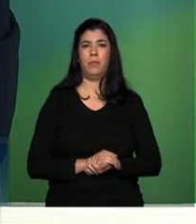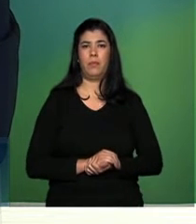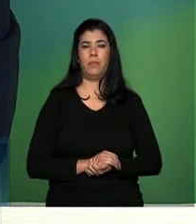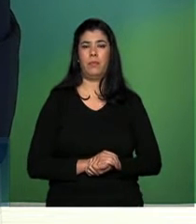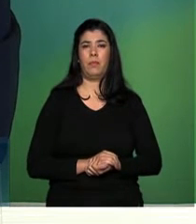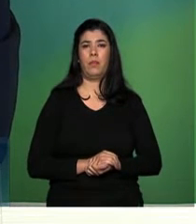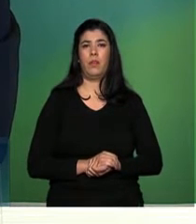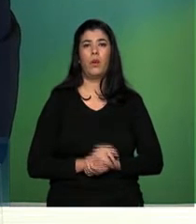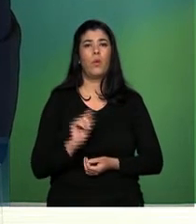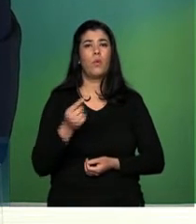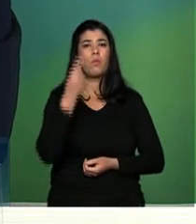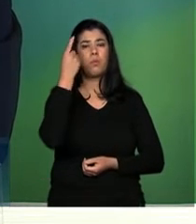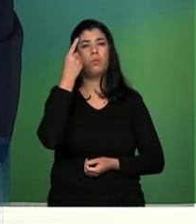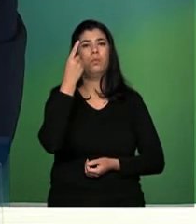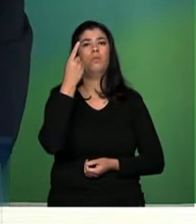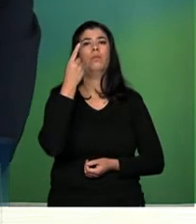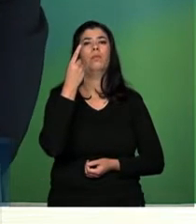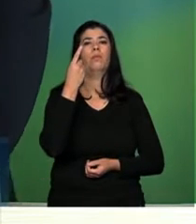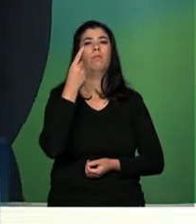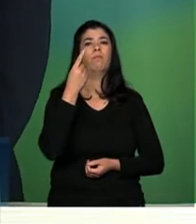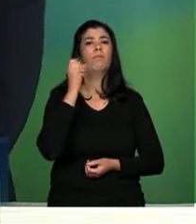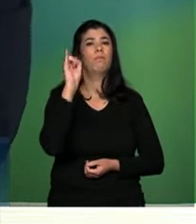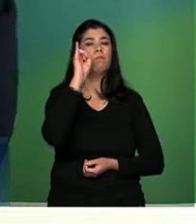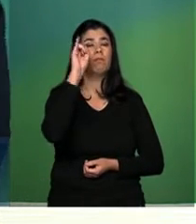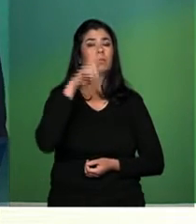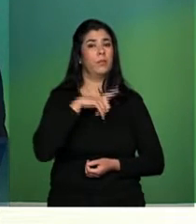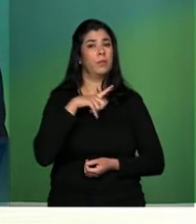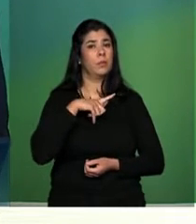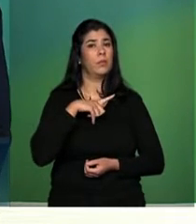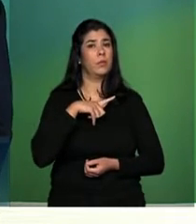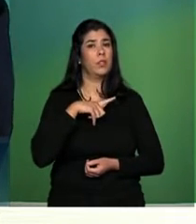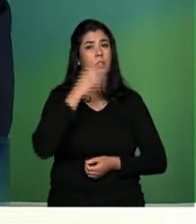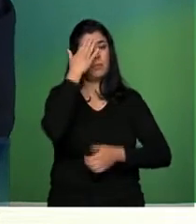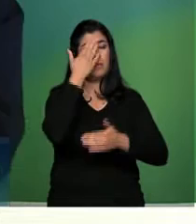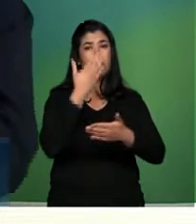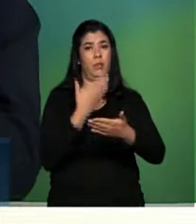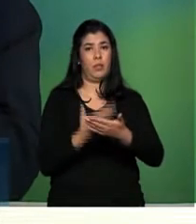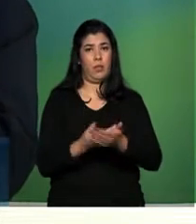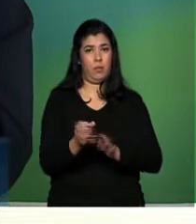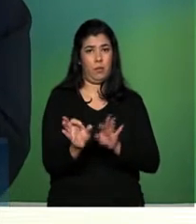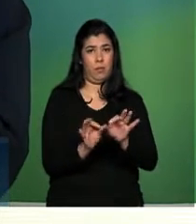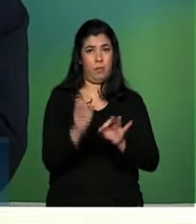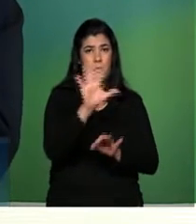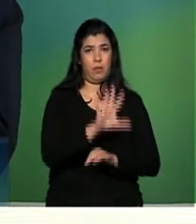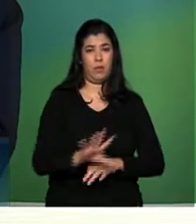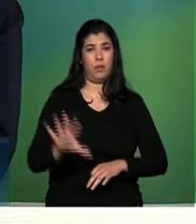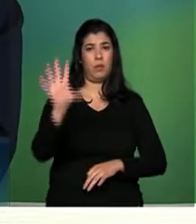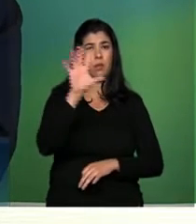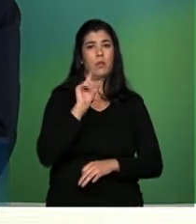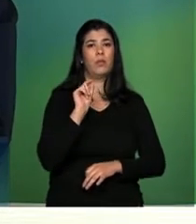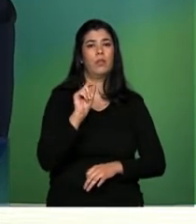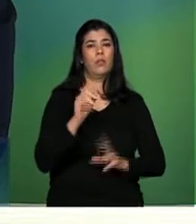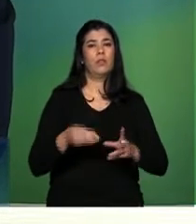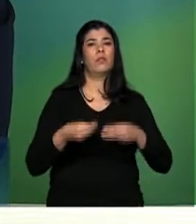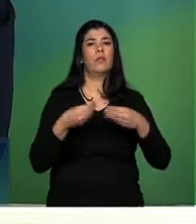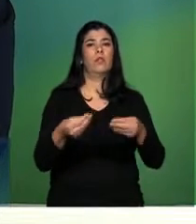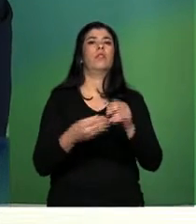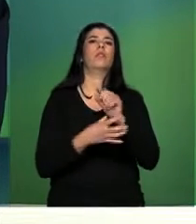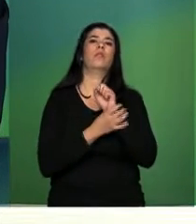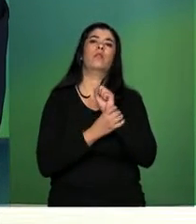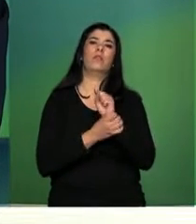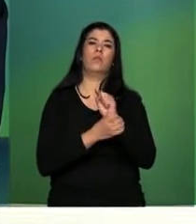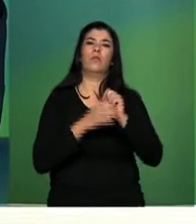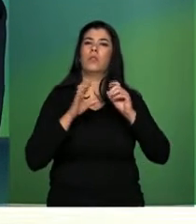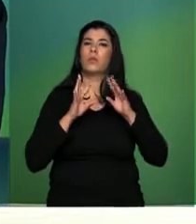Um dos fatores que são essenciais para credibilizar o plano é você poder assegurar